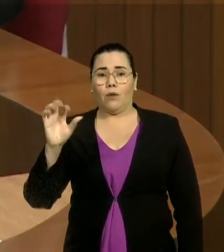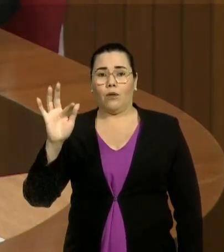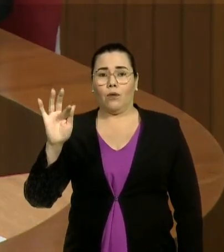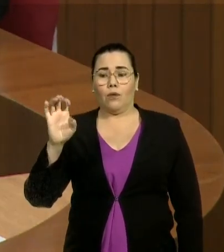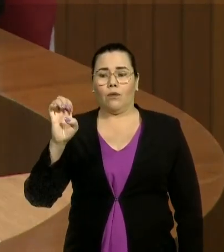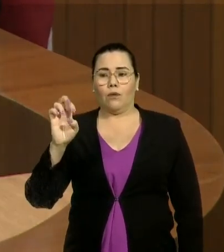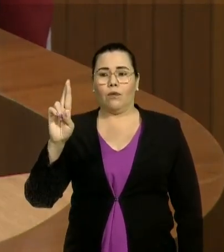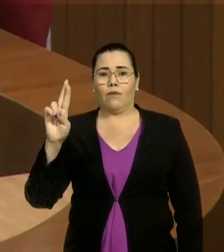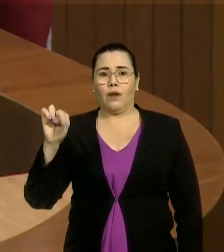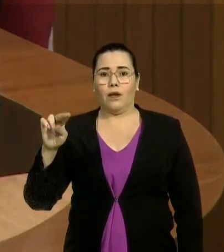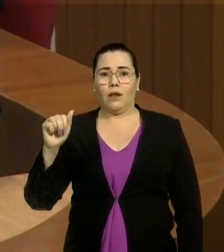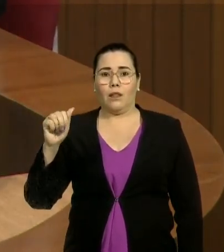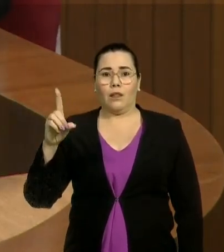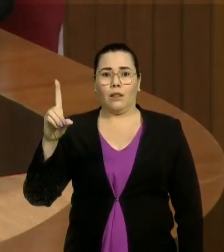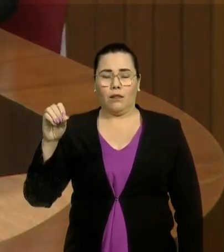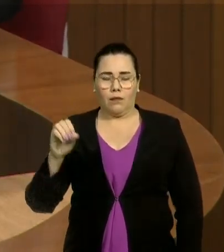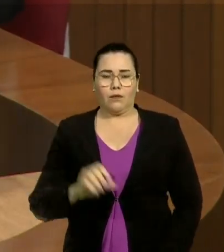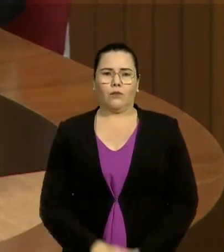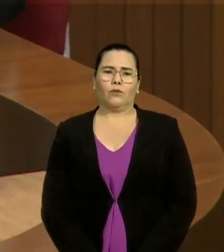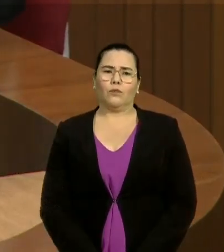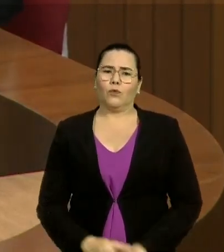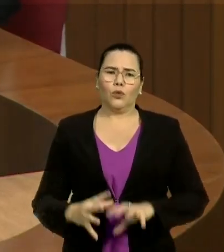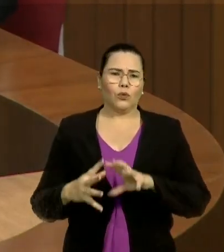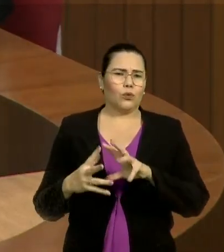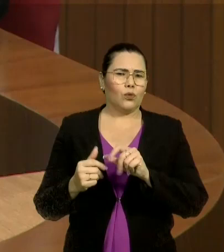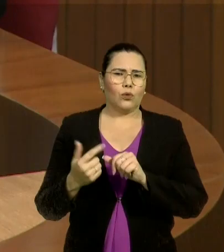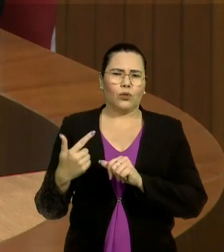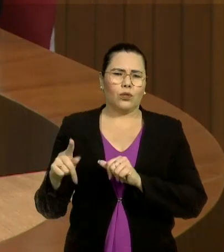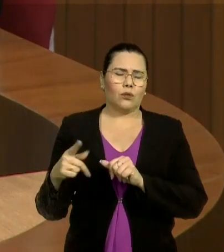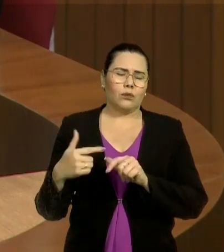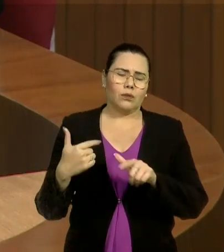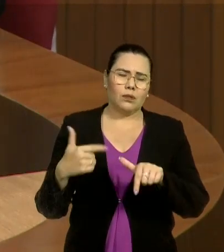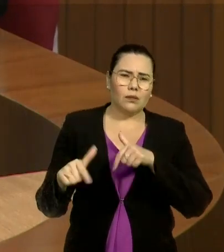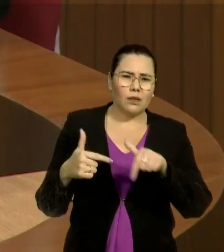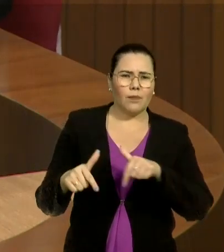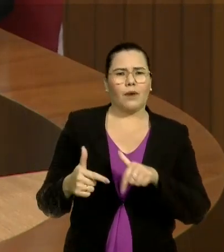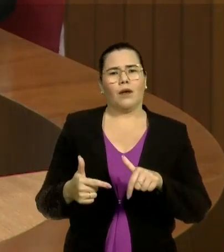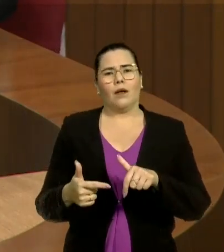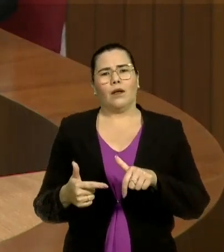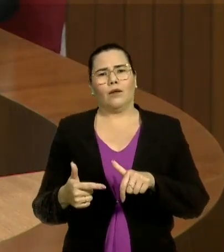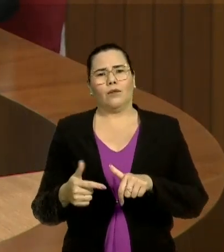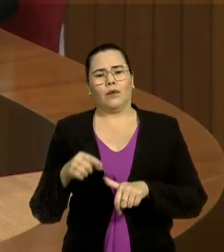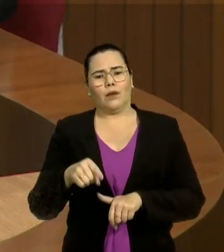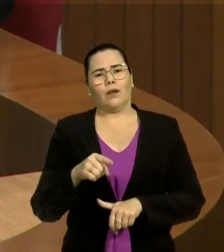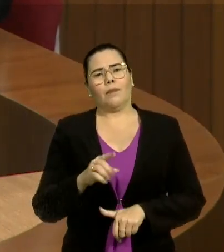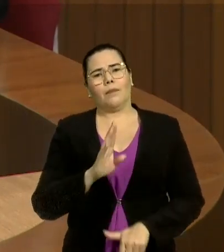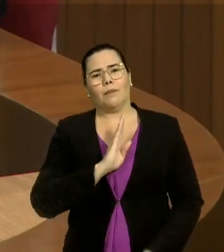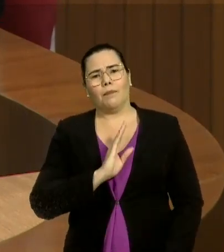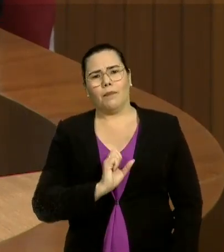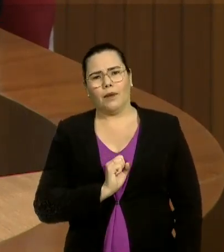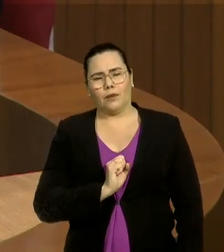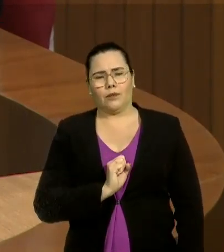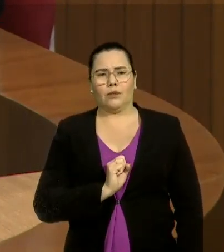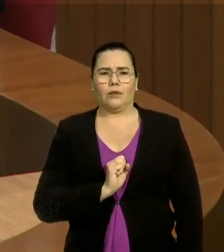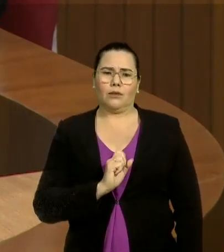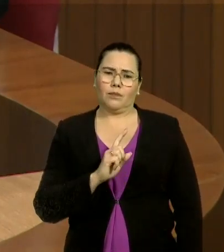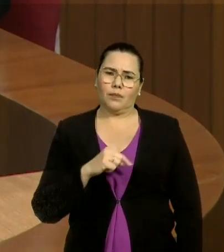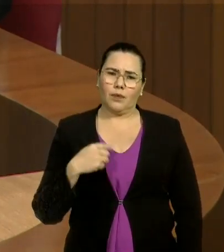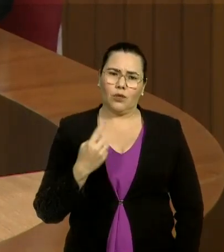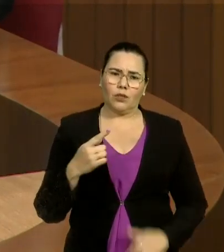feito e alguns pedidos atendidos ali para a nossa cidade de Balsas. E